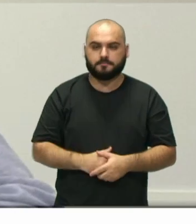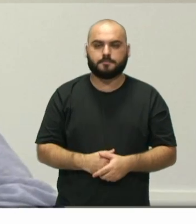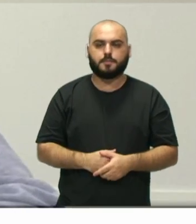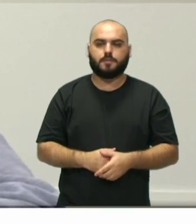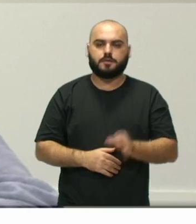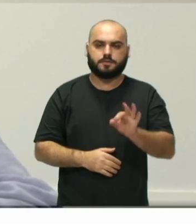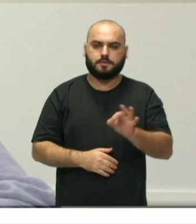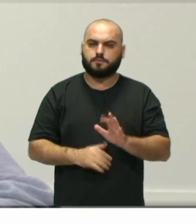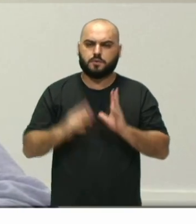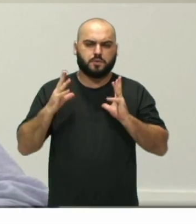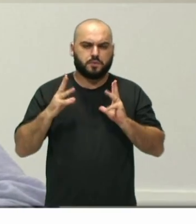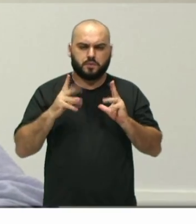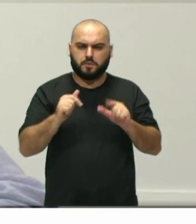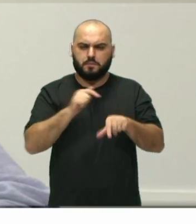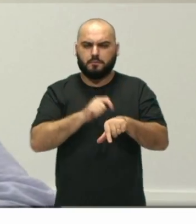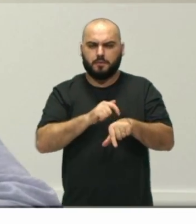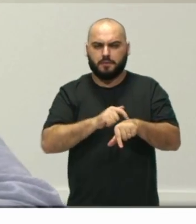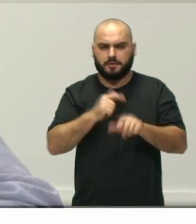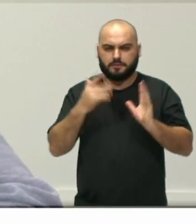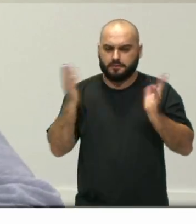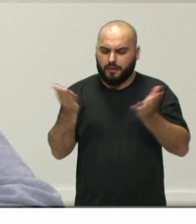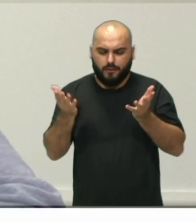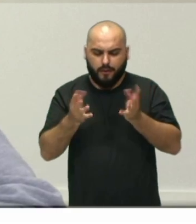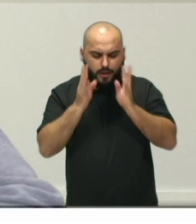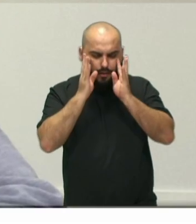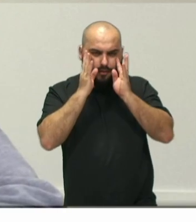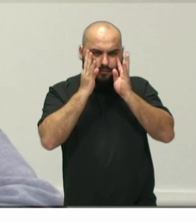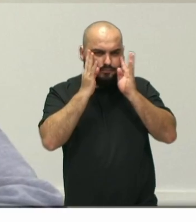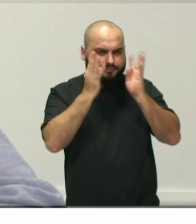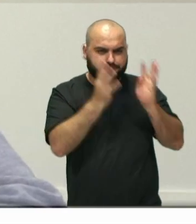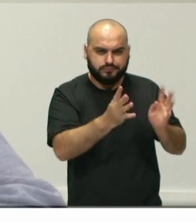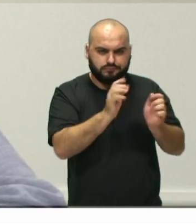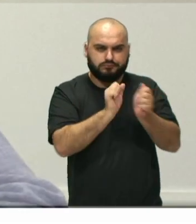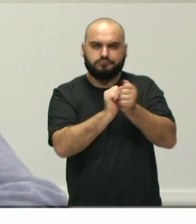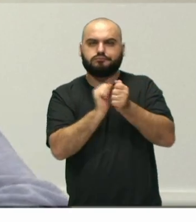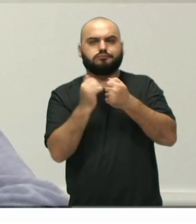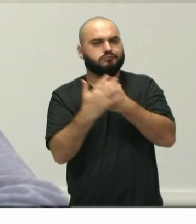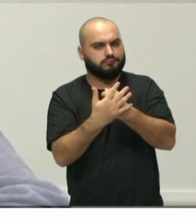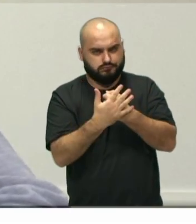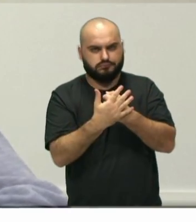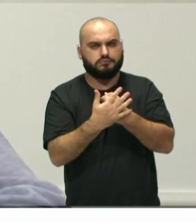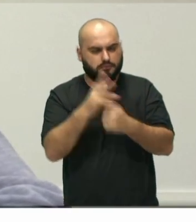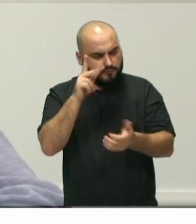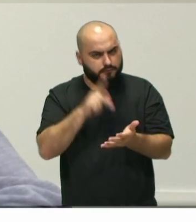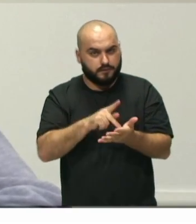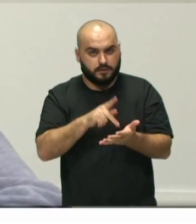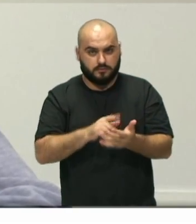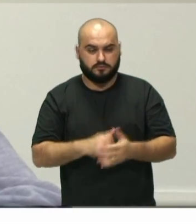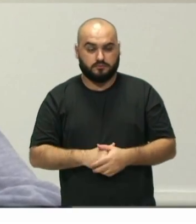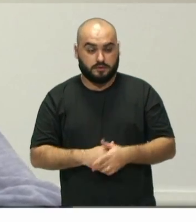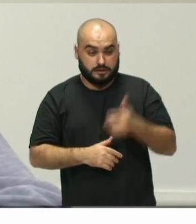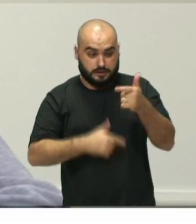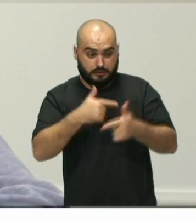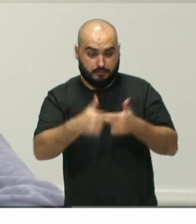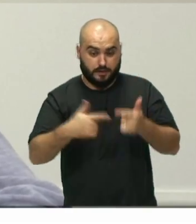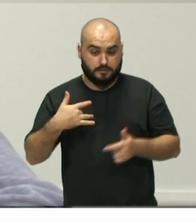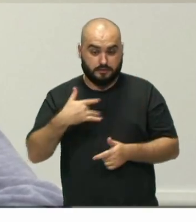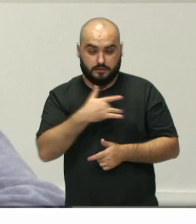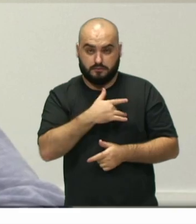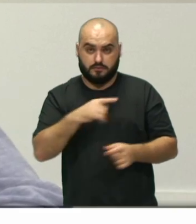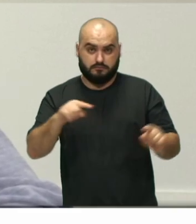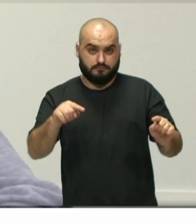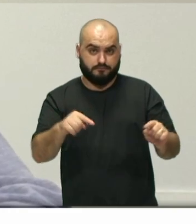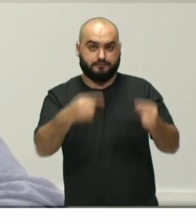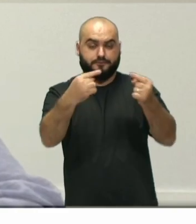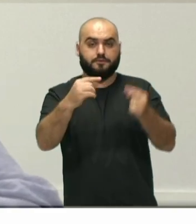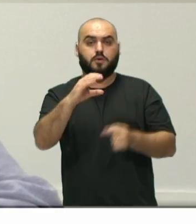verdade, todos os olhos estão para a pandemia. A gente não tem como negar que a linha de trabalho neste momento é contra o